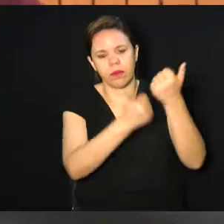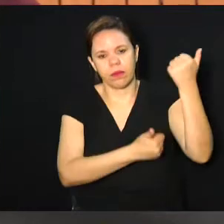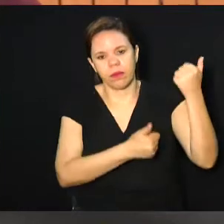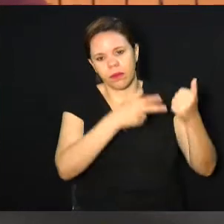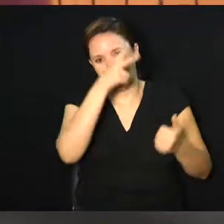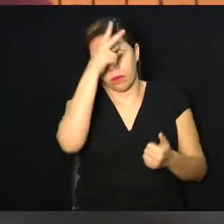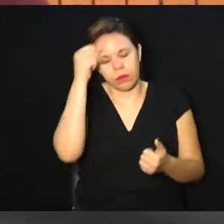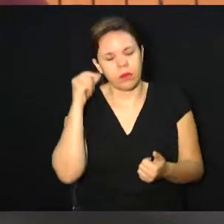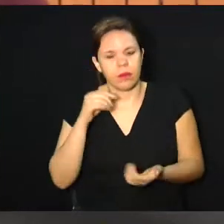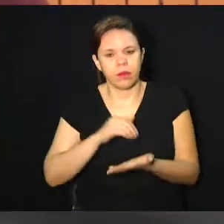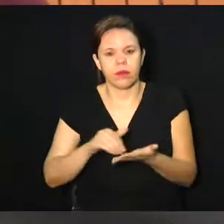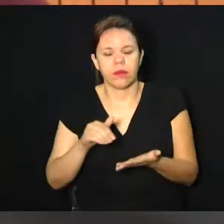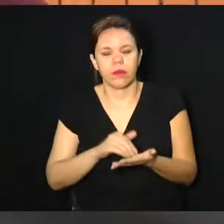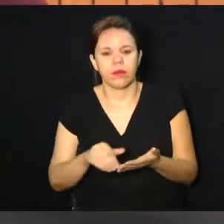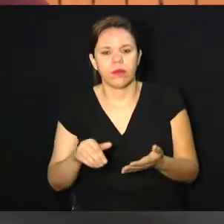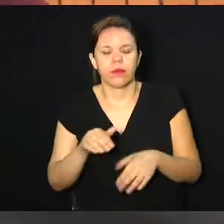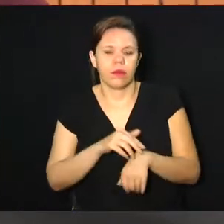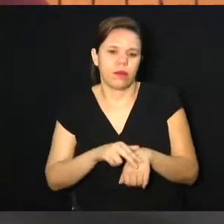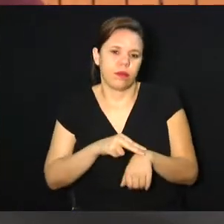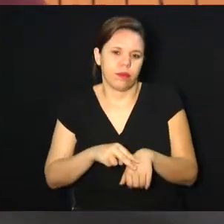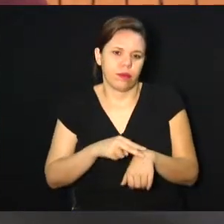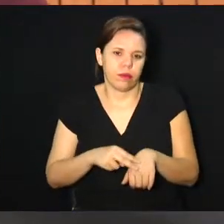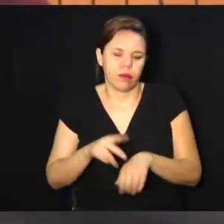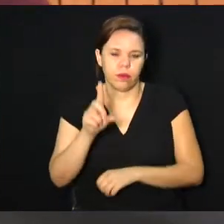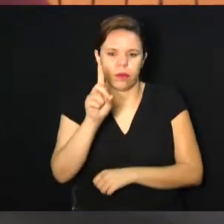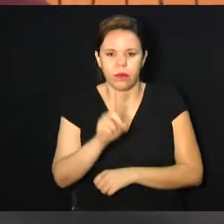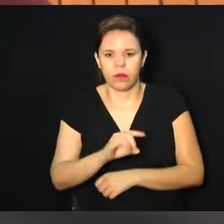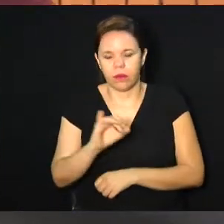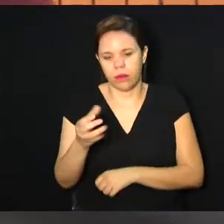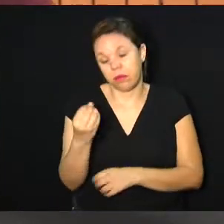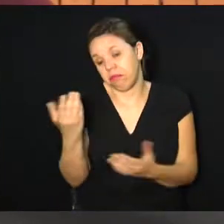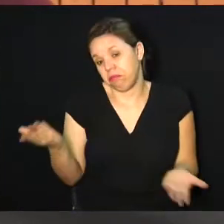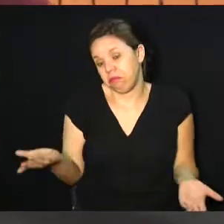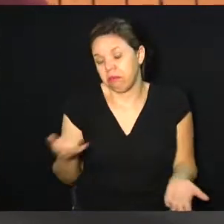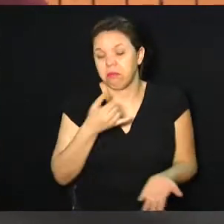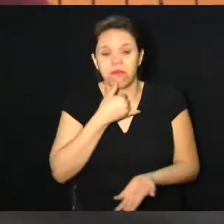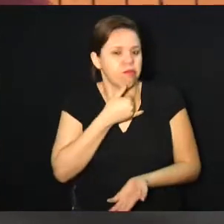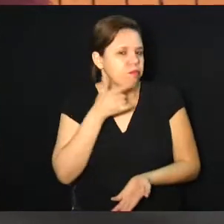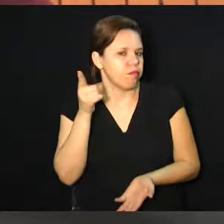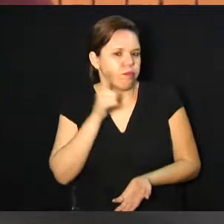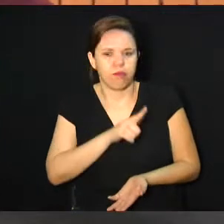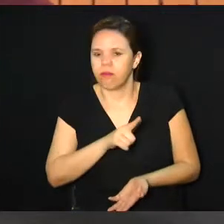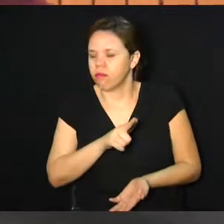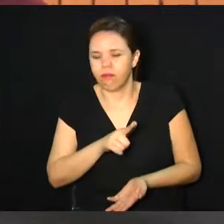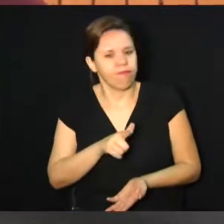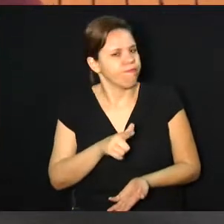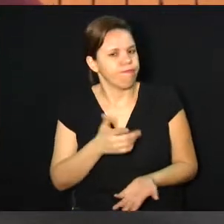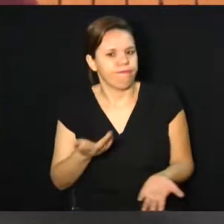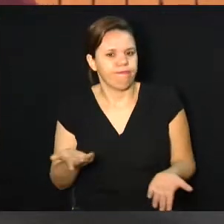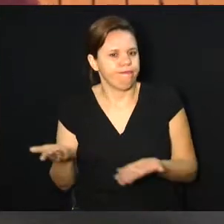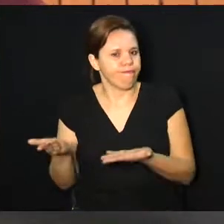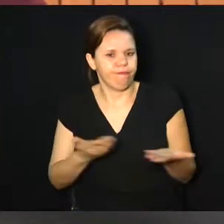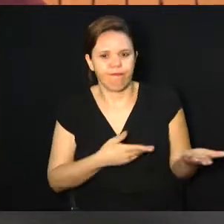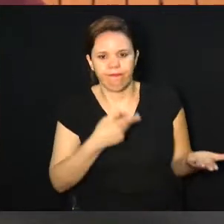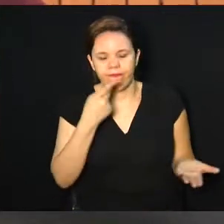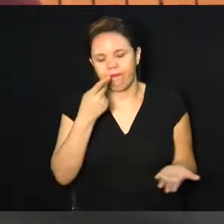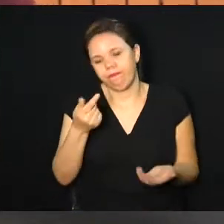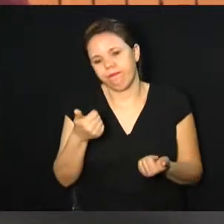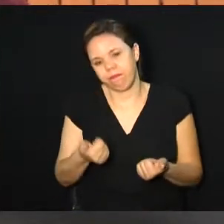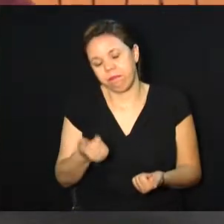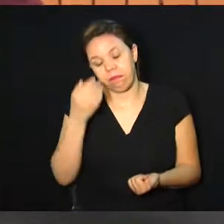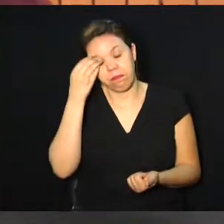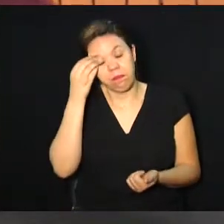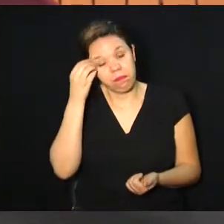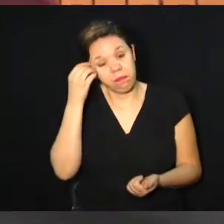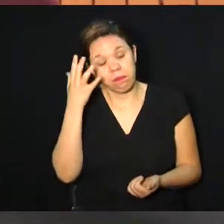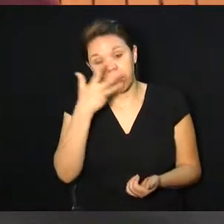do Verde, o diretor João Gaido, mas, infelizmente, também não teve ressonância. Eles não receberam, falaram que bom, muito